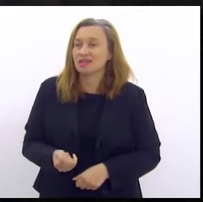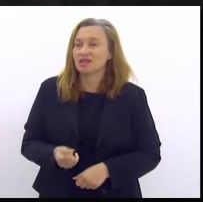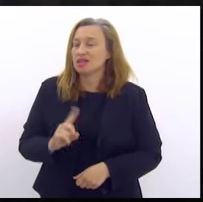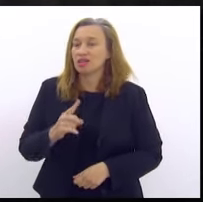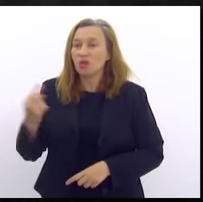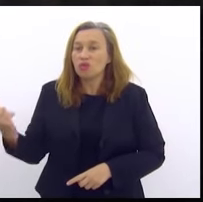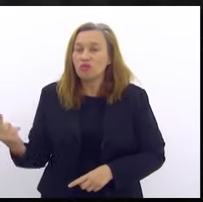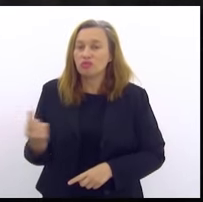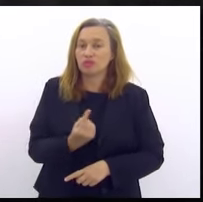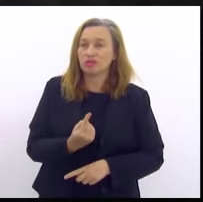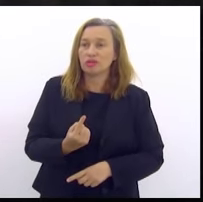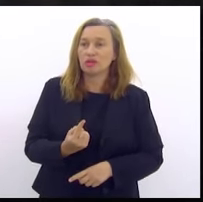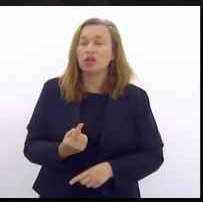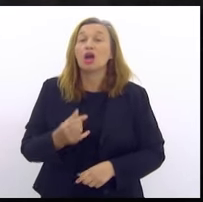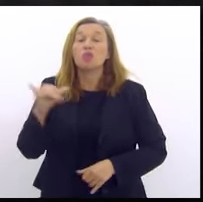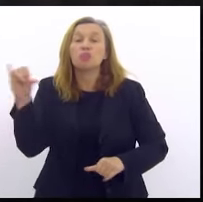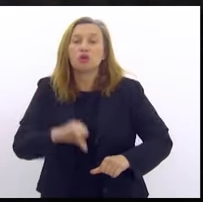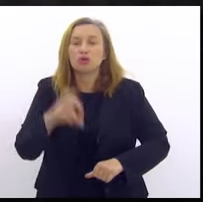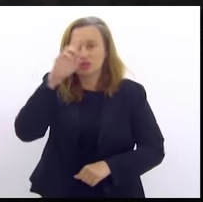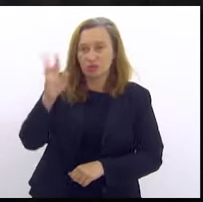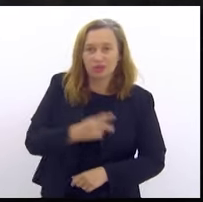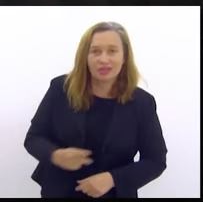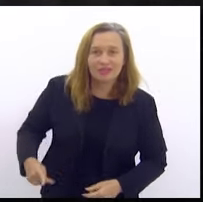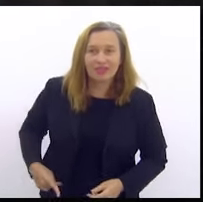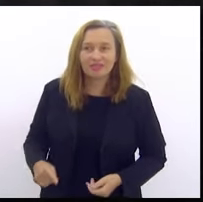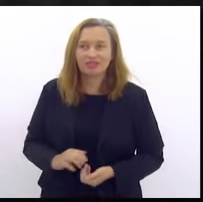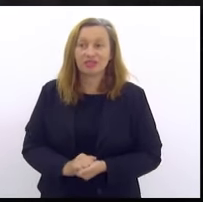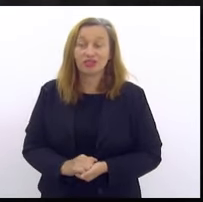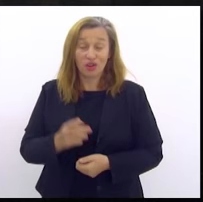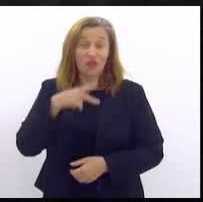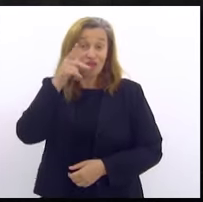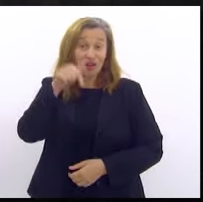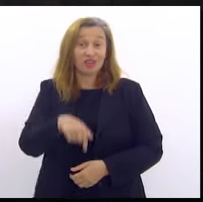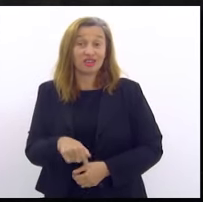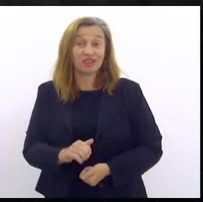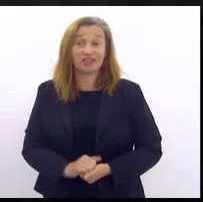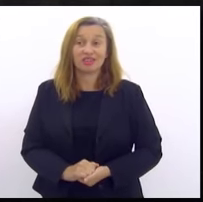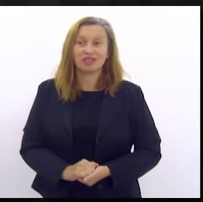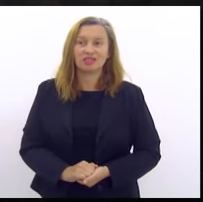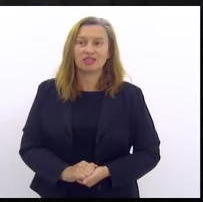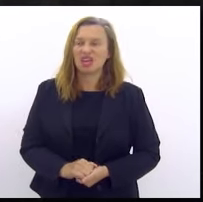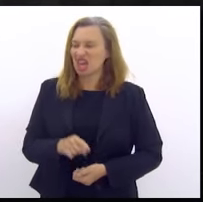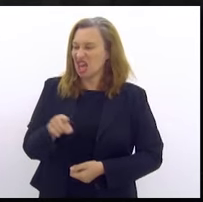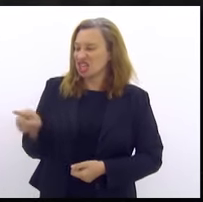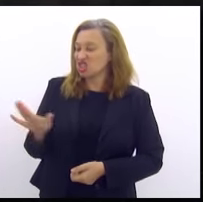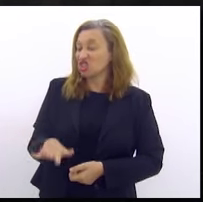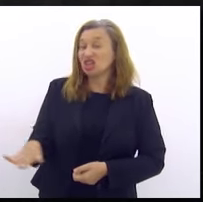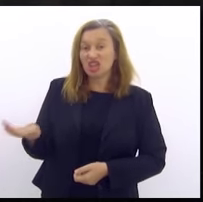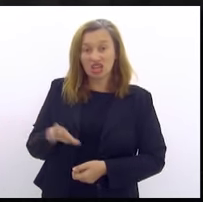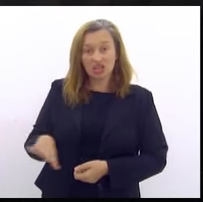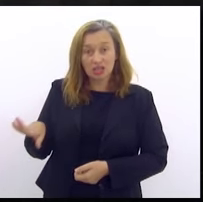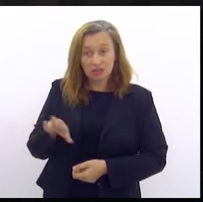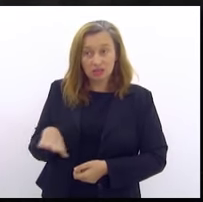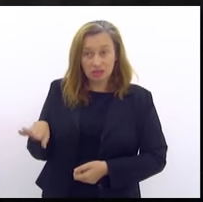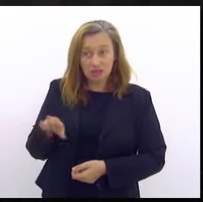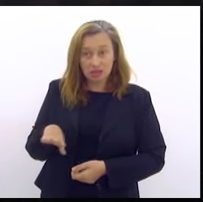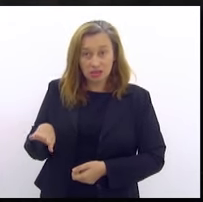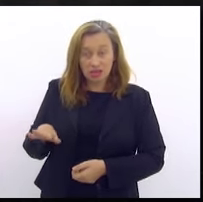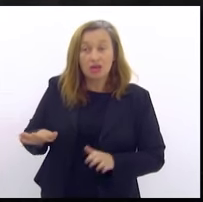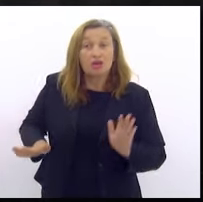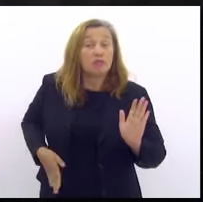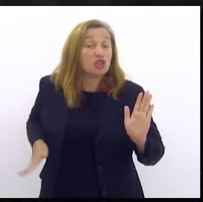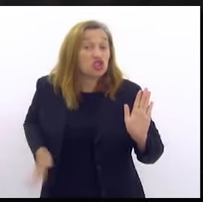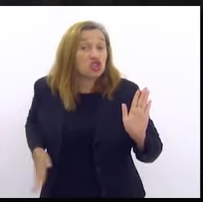minha direção. E o pior de tudo, senhor presidente, que eu falo aqui, esses menores, esses indelinquentes,